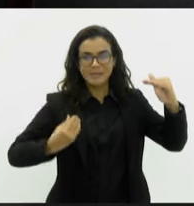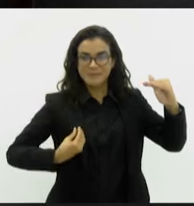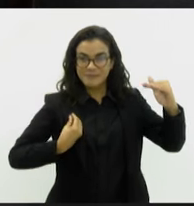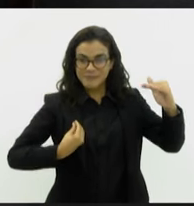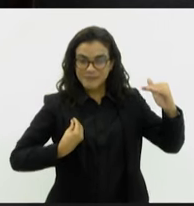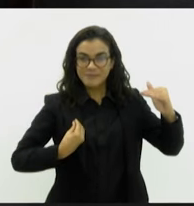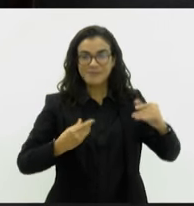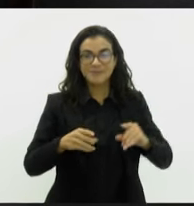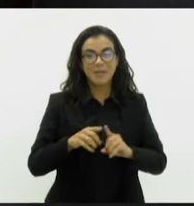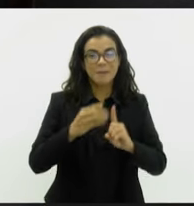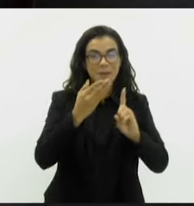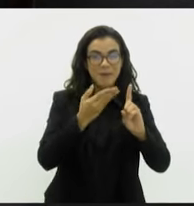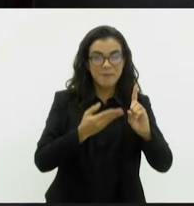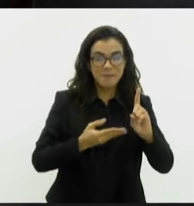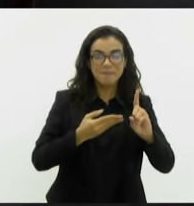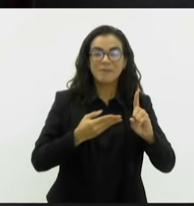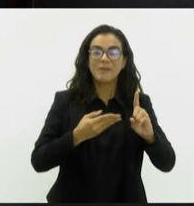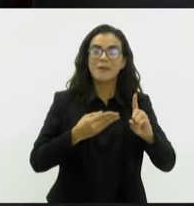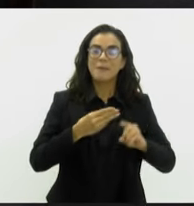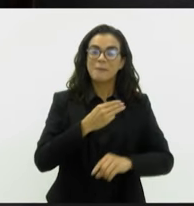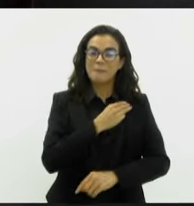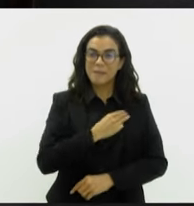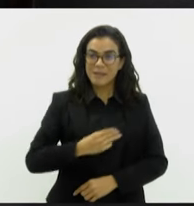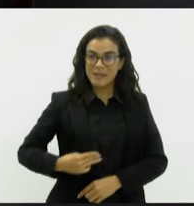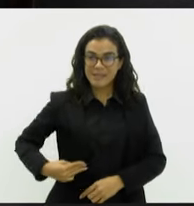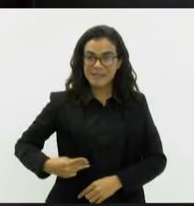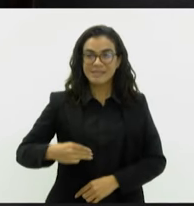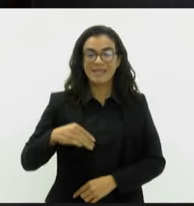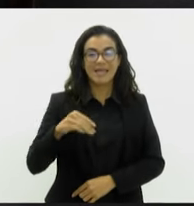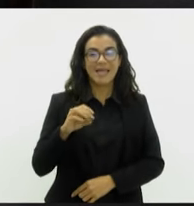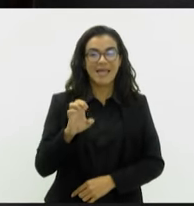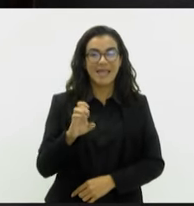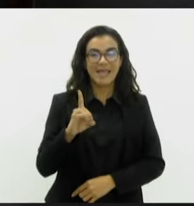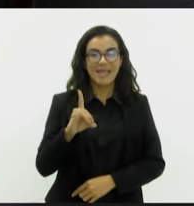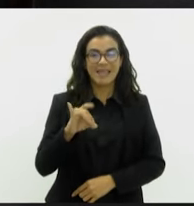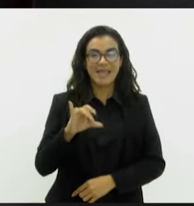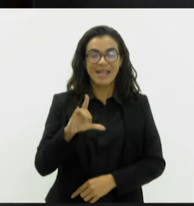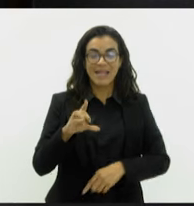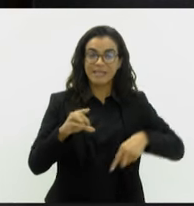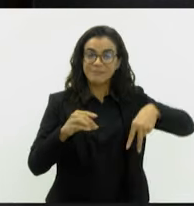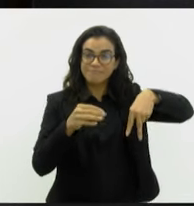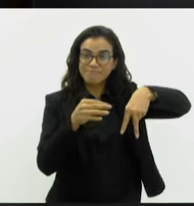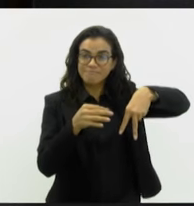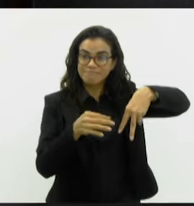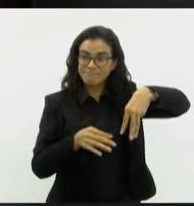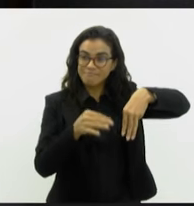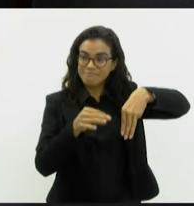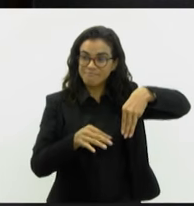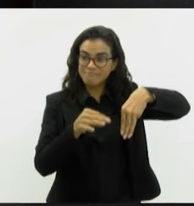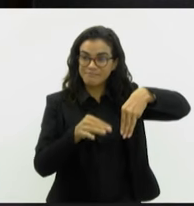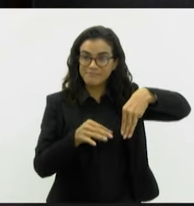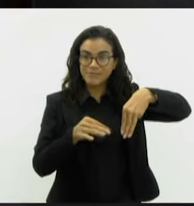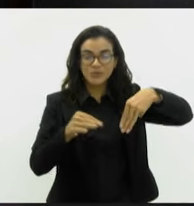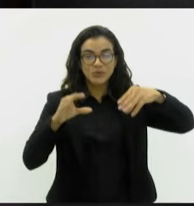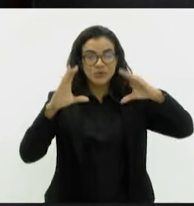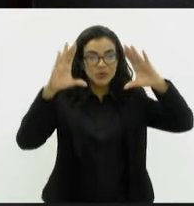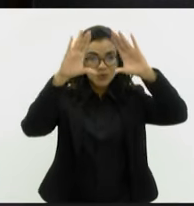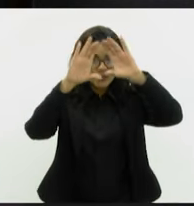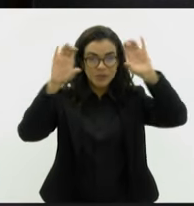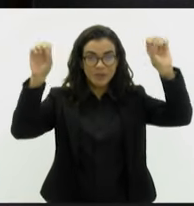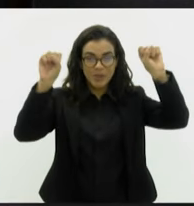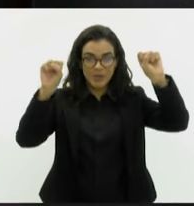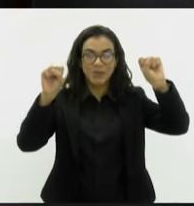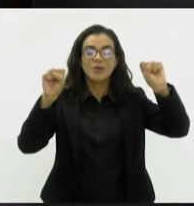a excelentíssima ministra edlene lobo do Tribunal Superior Eleitoral eu quero na sua